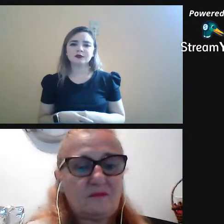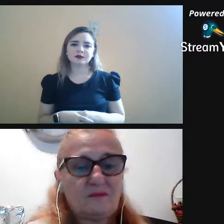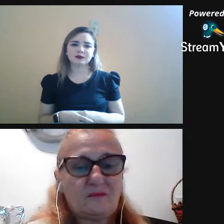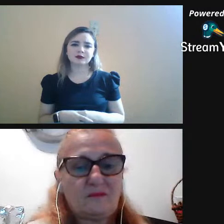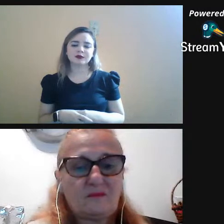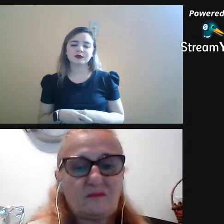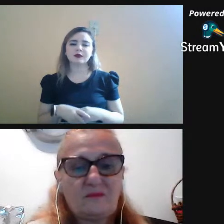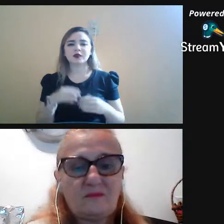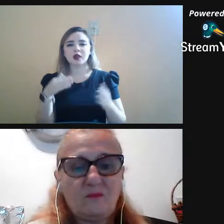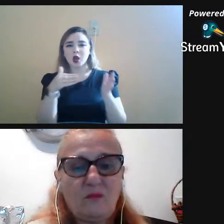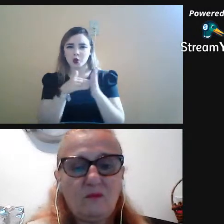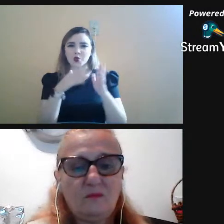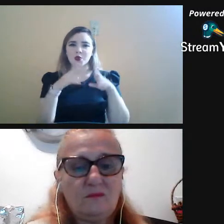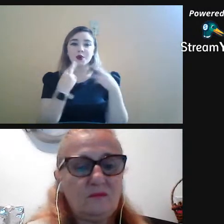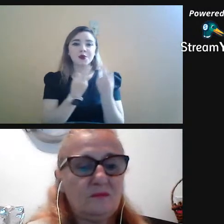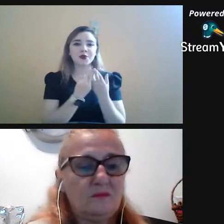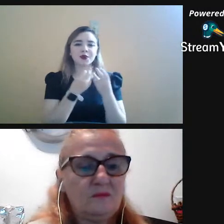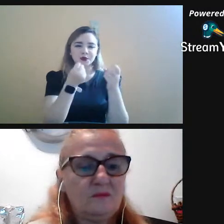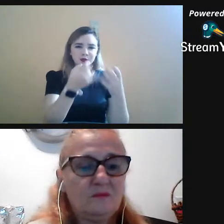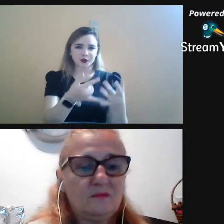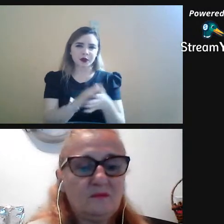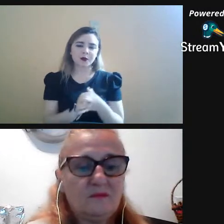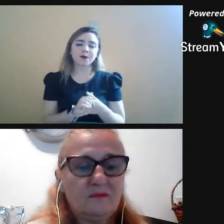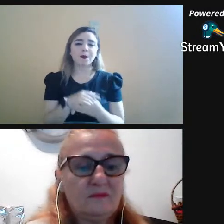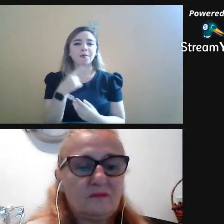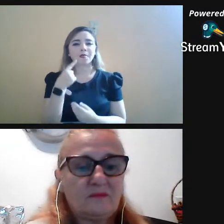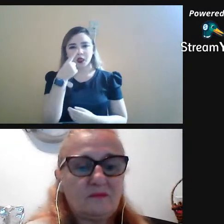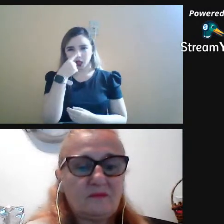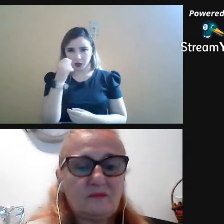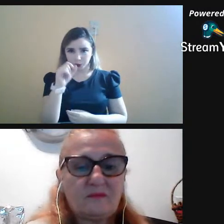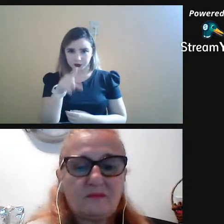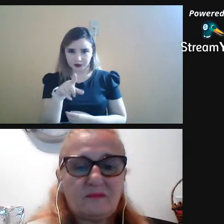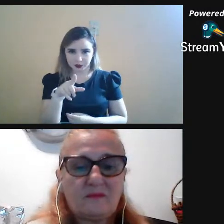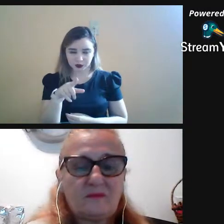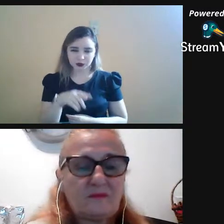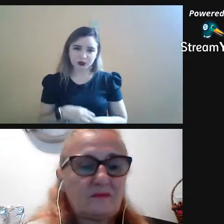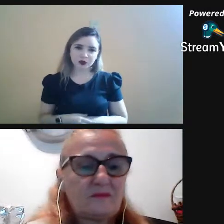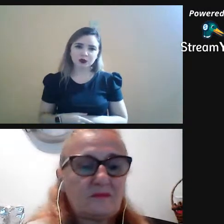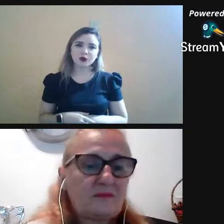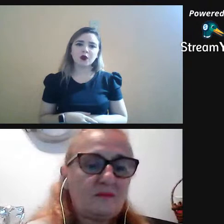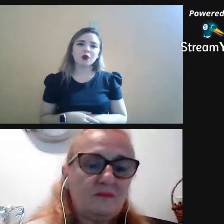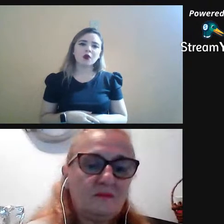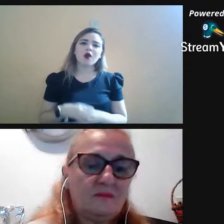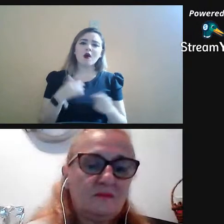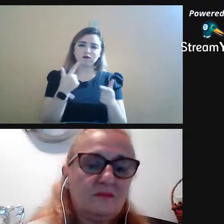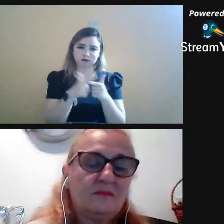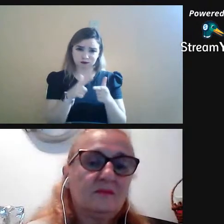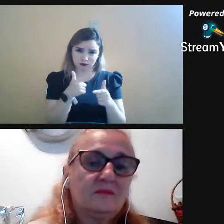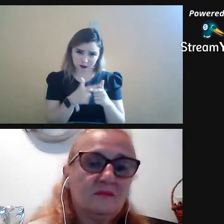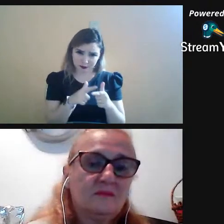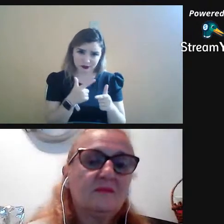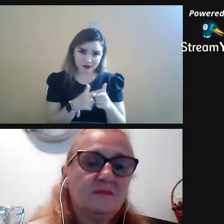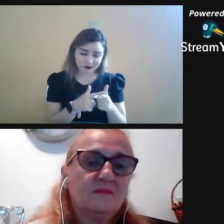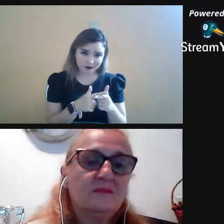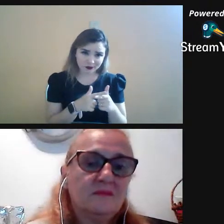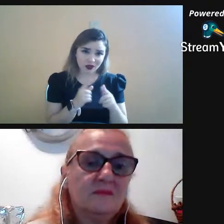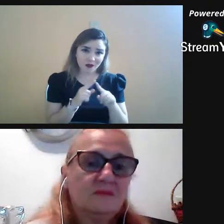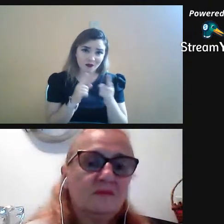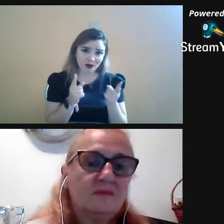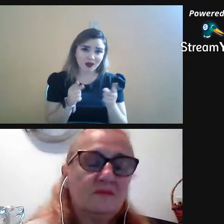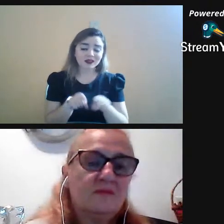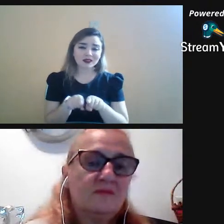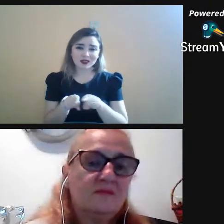na última reunião que o lixo... Ele é um problema, mas ao mesmo tempo